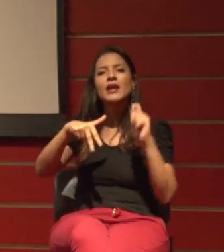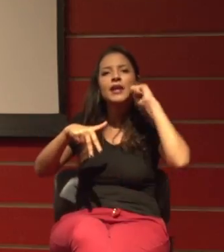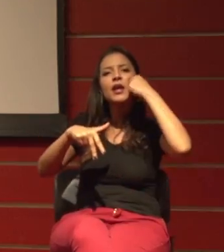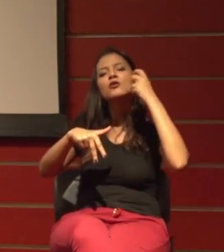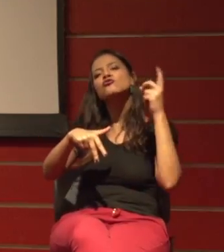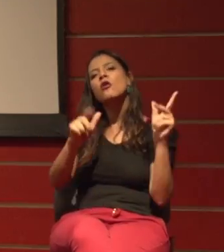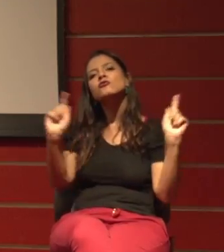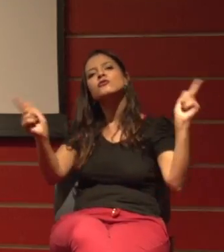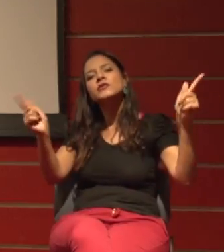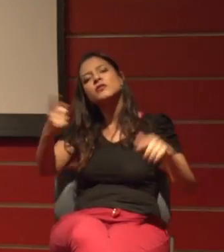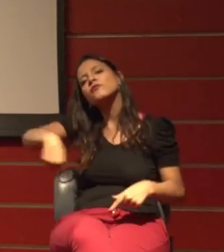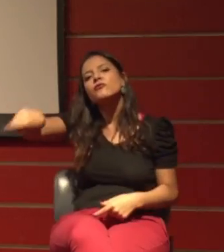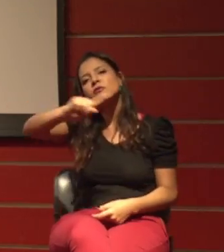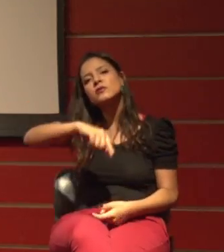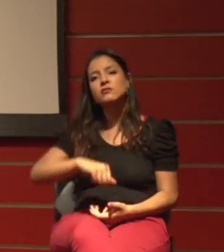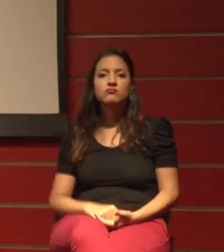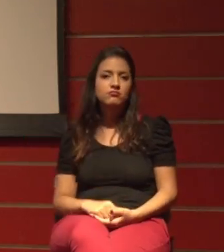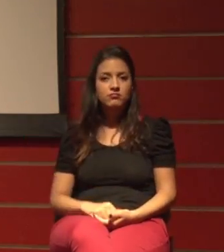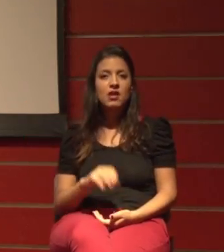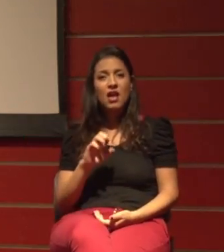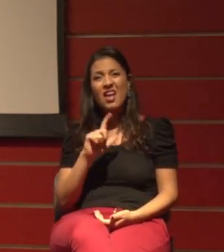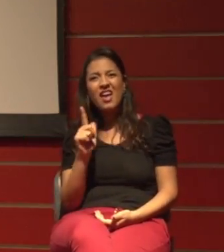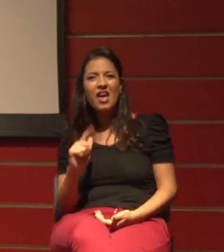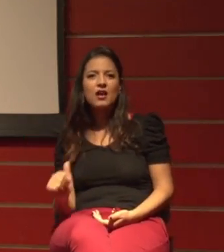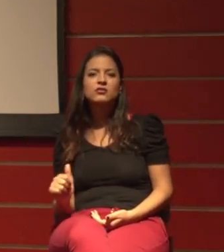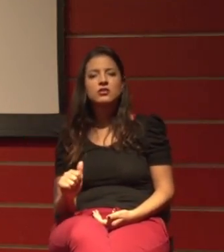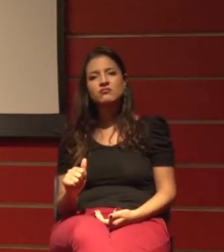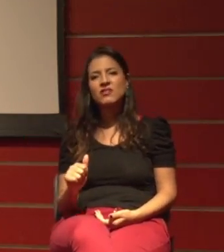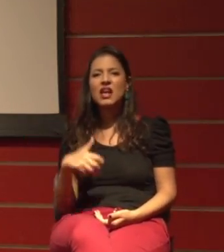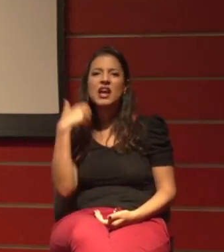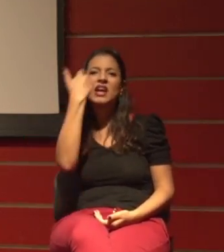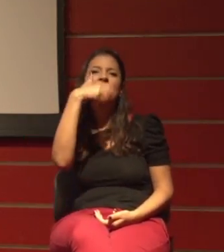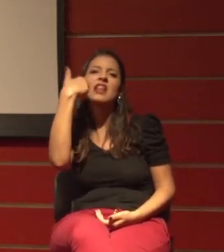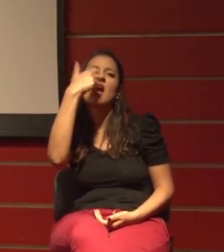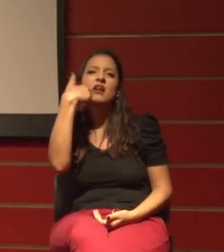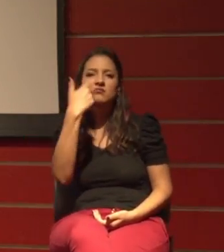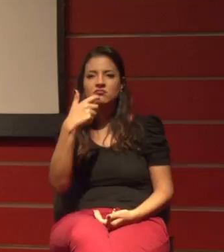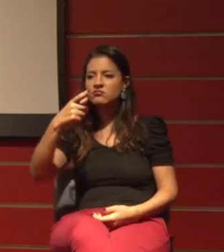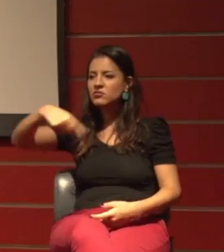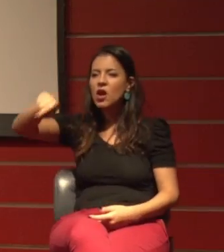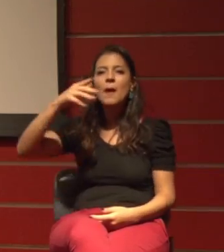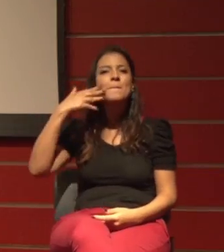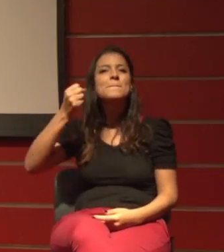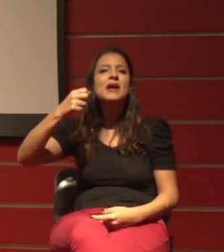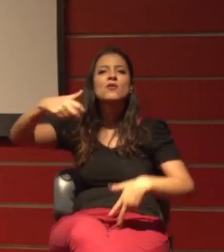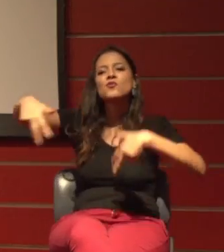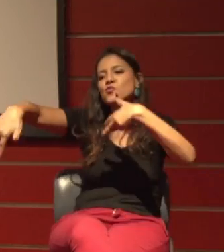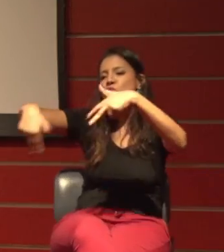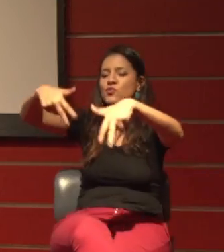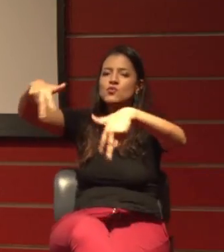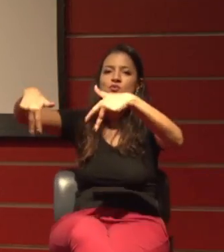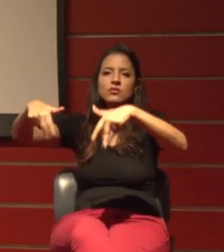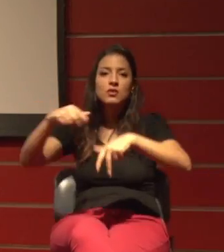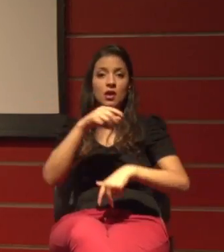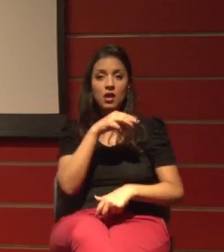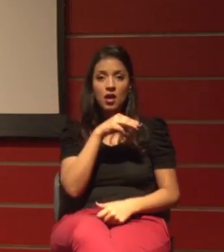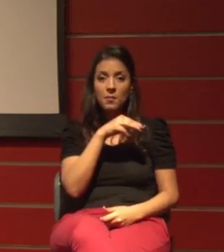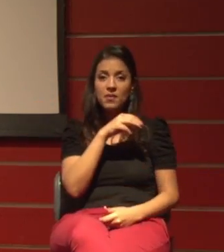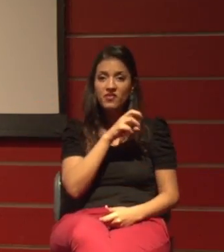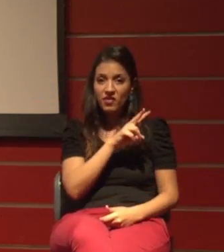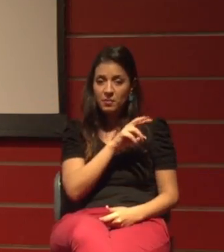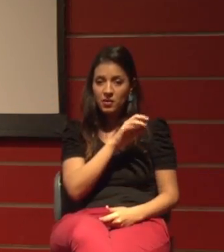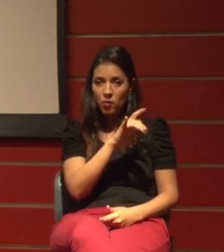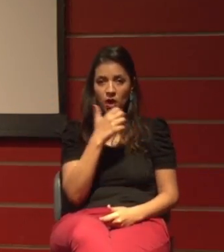como era o caso Elso ia lá para cantar fazer os brancos dançarem vebi o ia lá para cantar fazer os brancos dançarem né Nós queremos ser